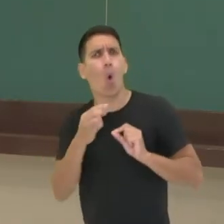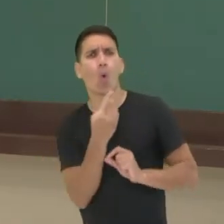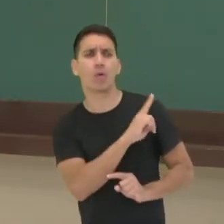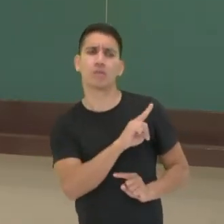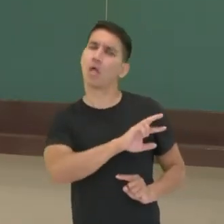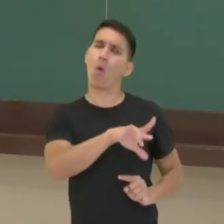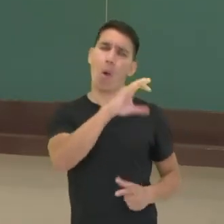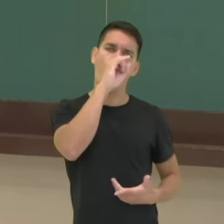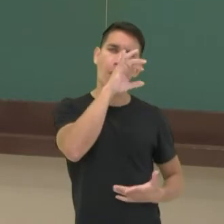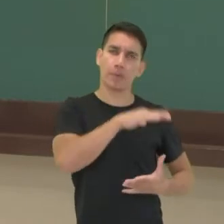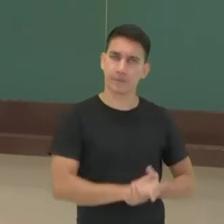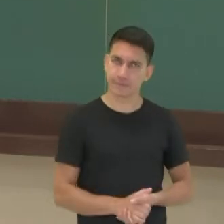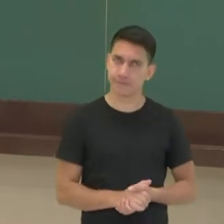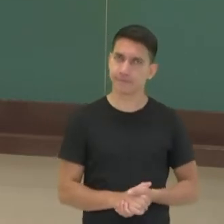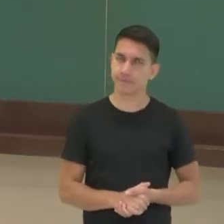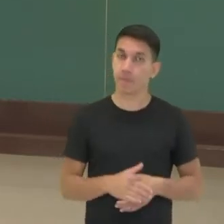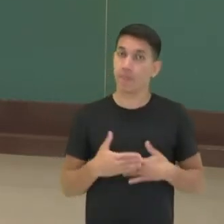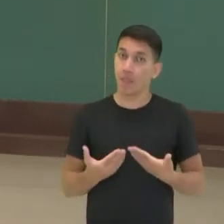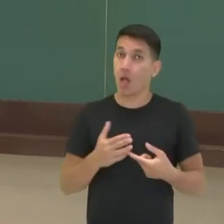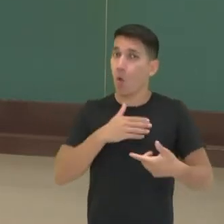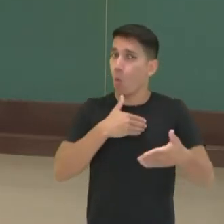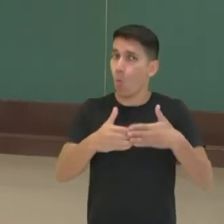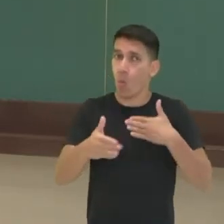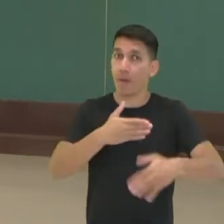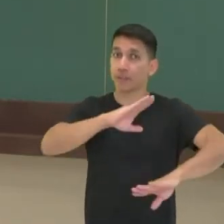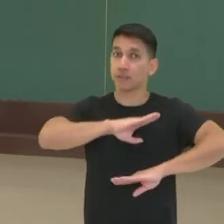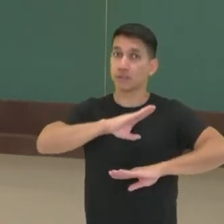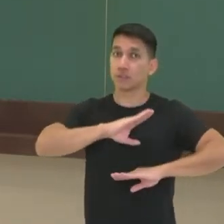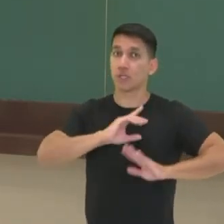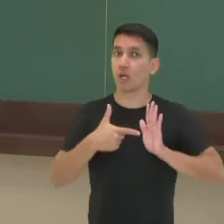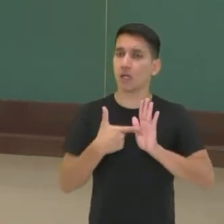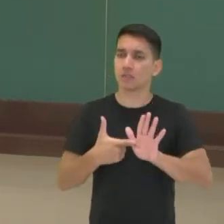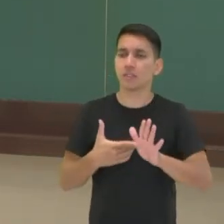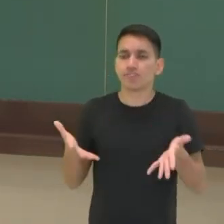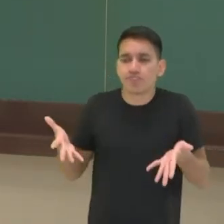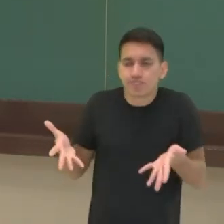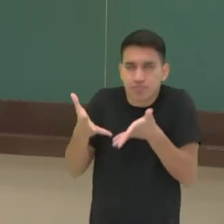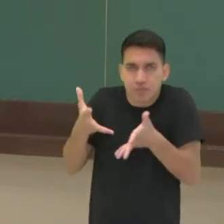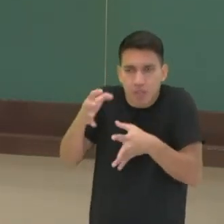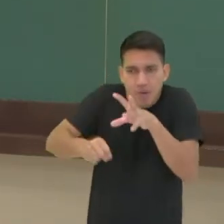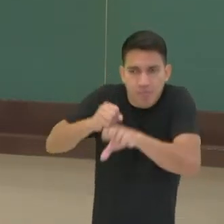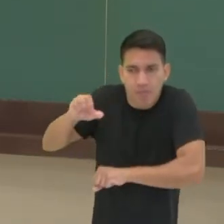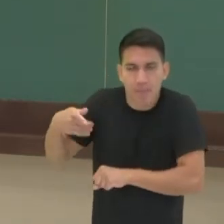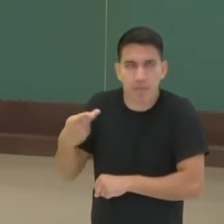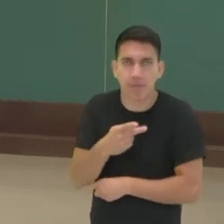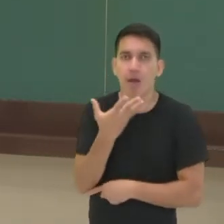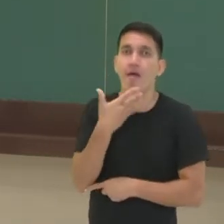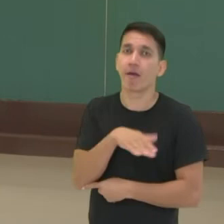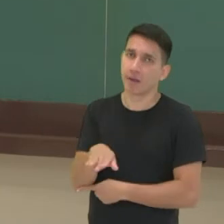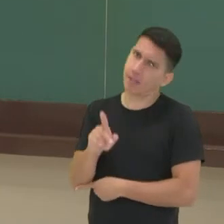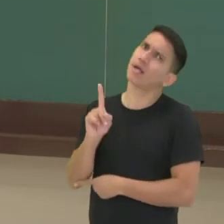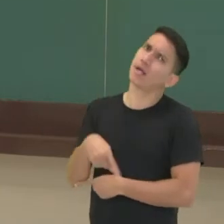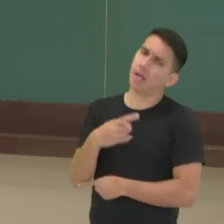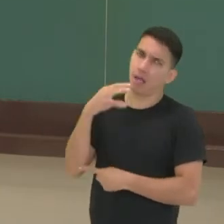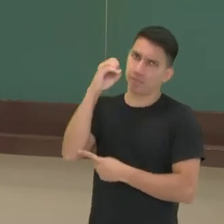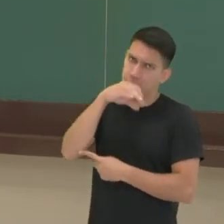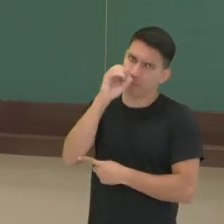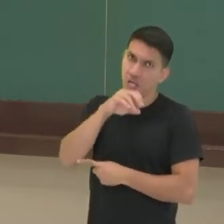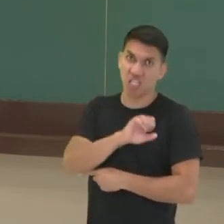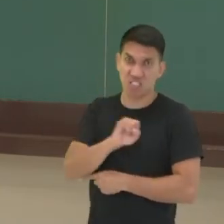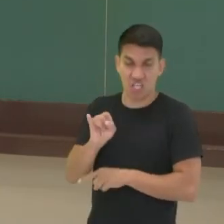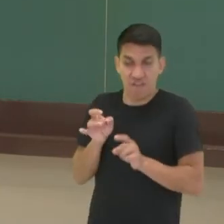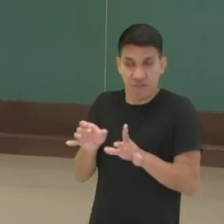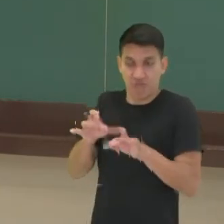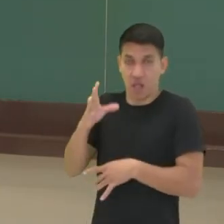abusivo. Então, qualquer situação que vai explorar da criança é considerada abusiva. Vendeu para a